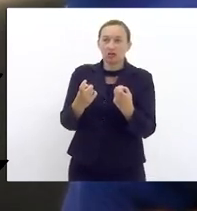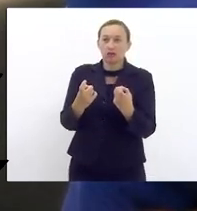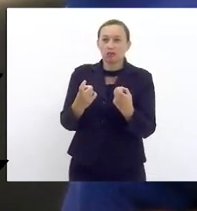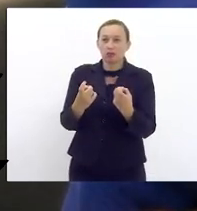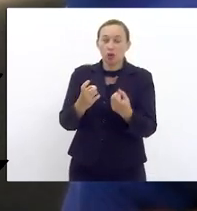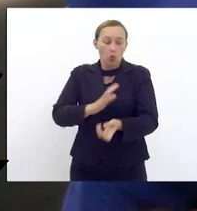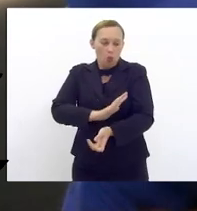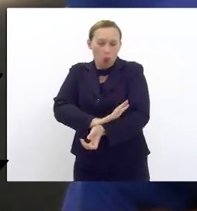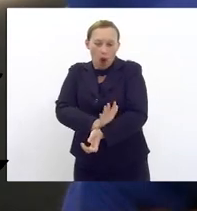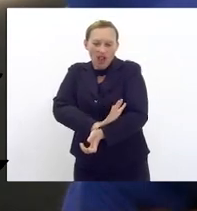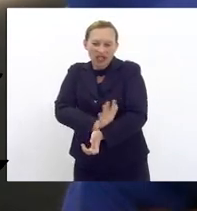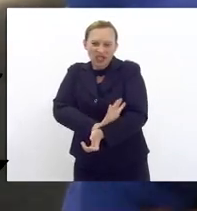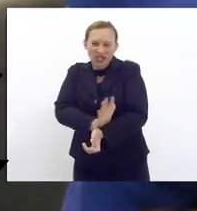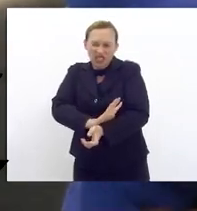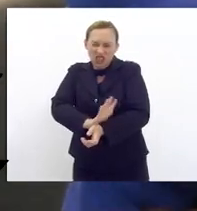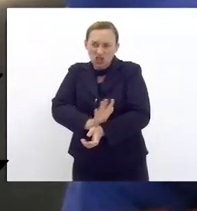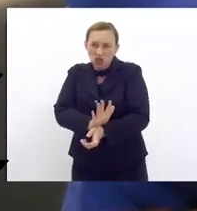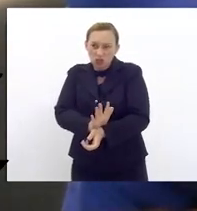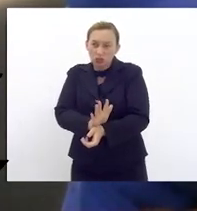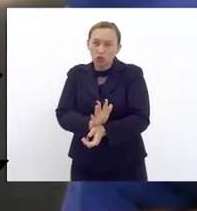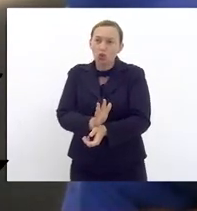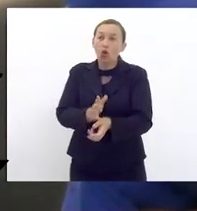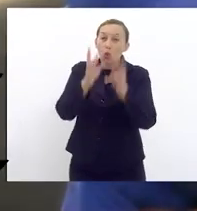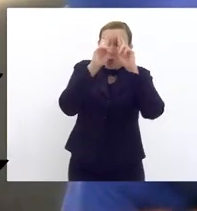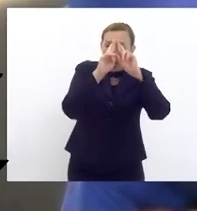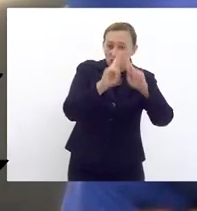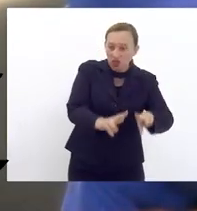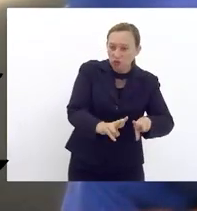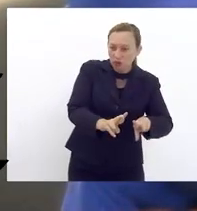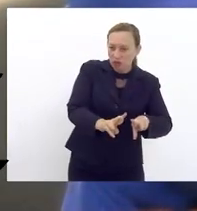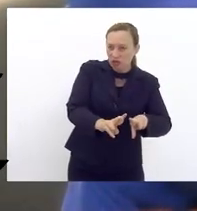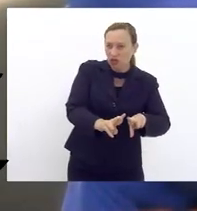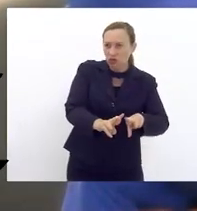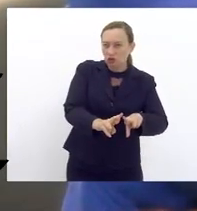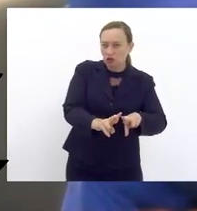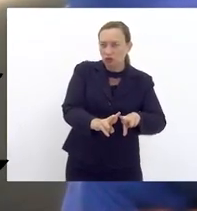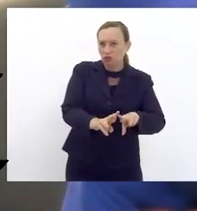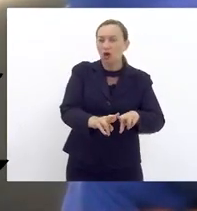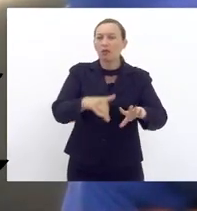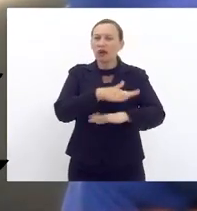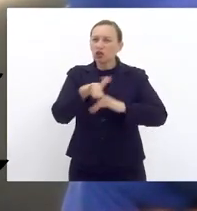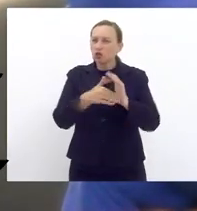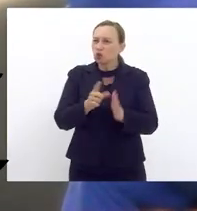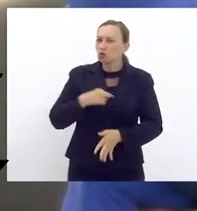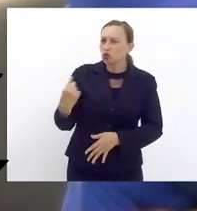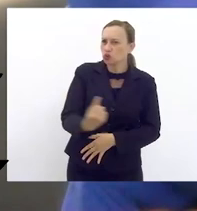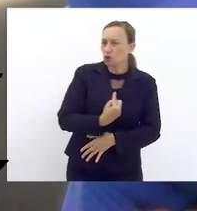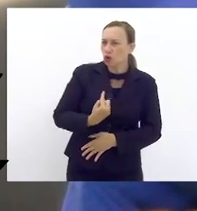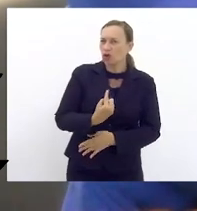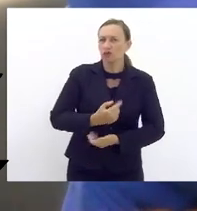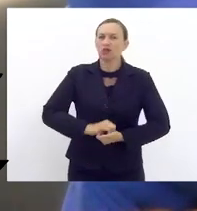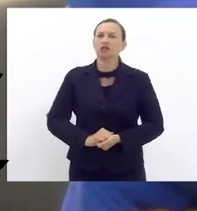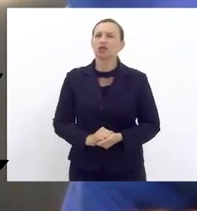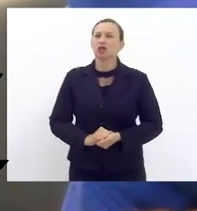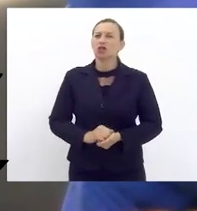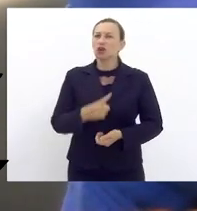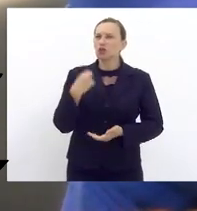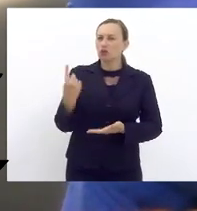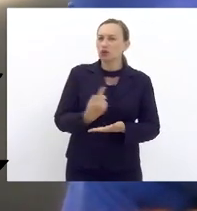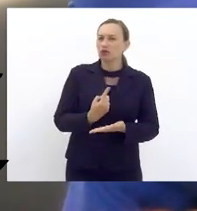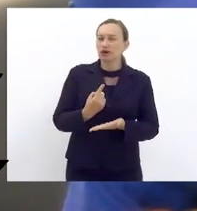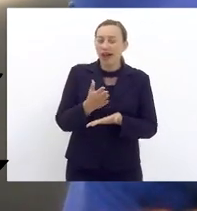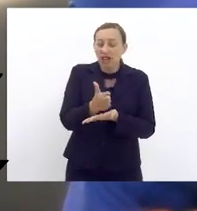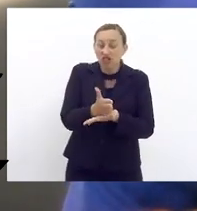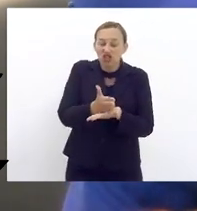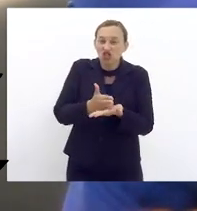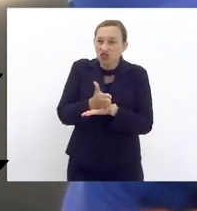racismo ele não pode vir de nenhum lado o respeito ele foi feito para todos nós enquanto ficarmos dividindo nossa população